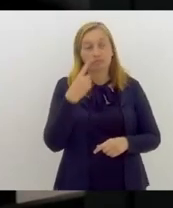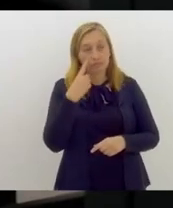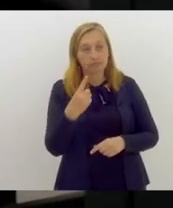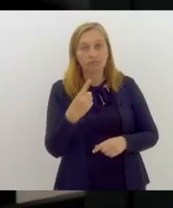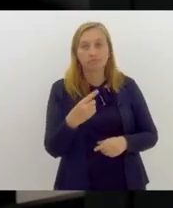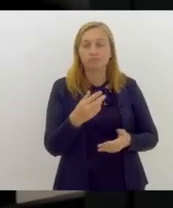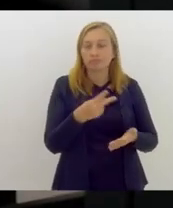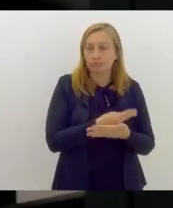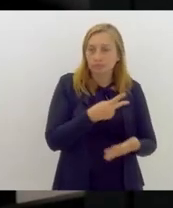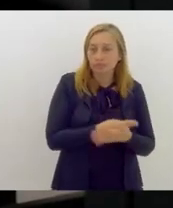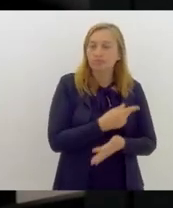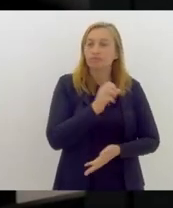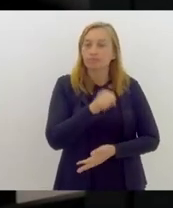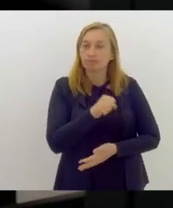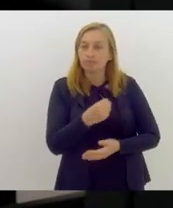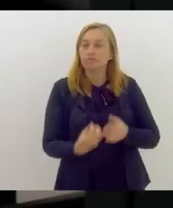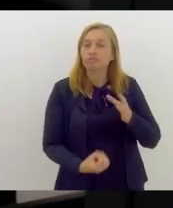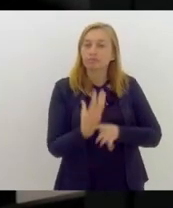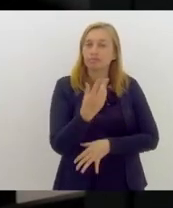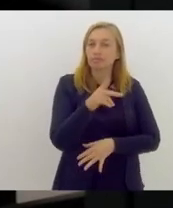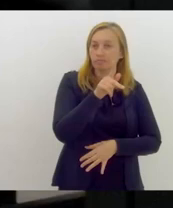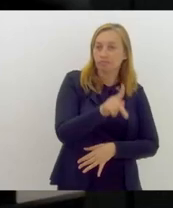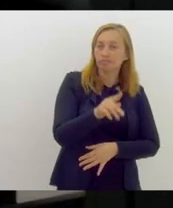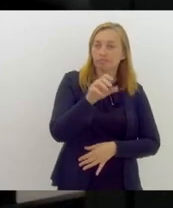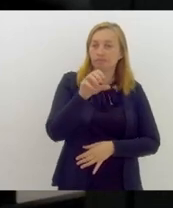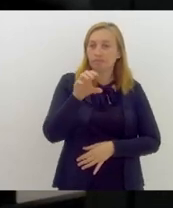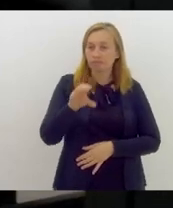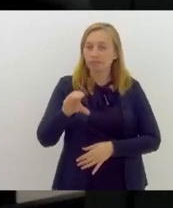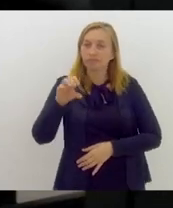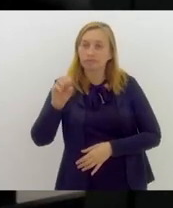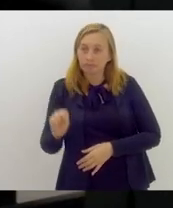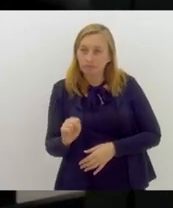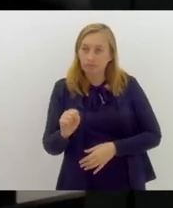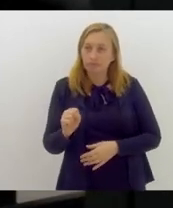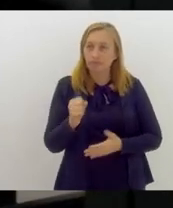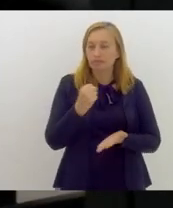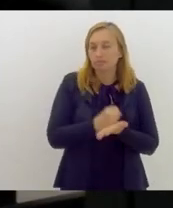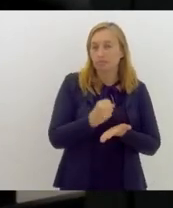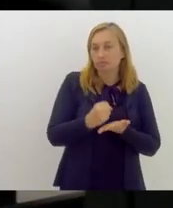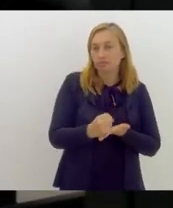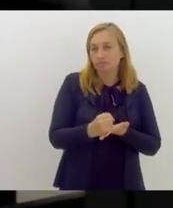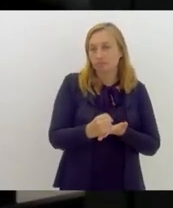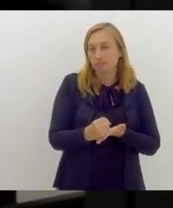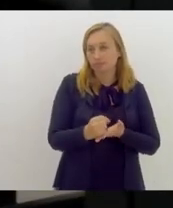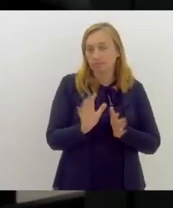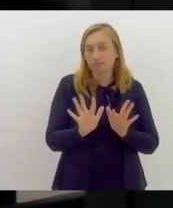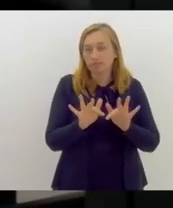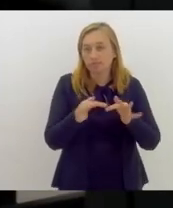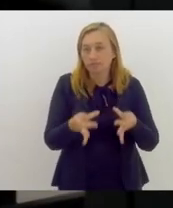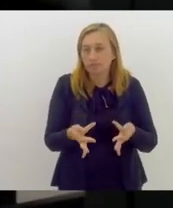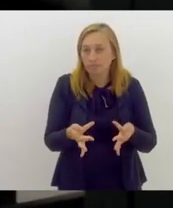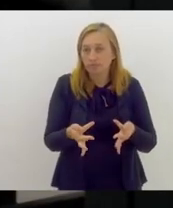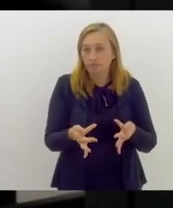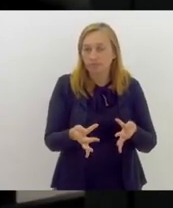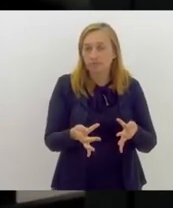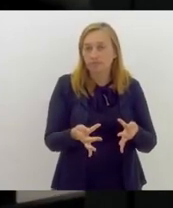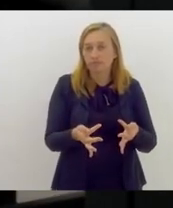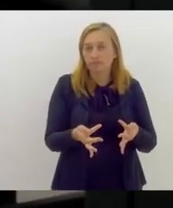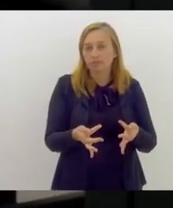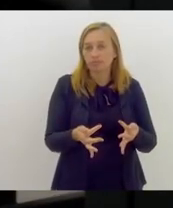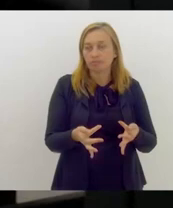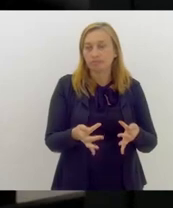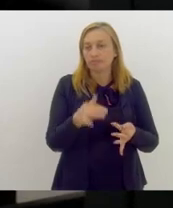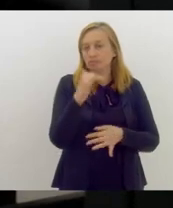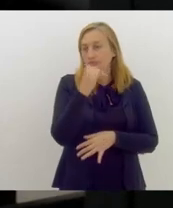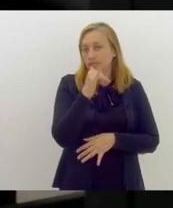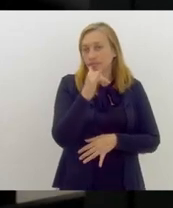planejamento criaram um PCs o que que é o PCs procedimento de contratação simplificada um procedimento de contratação de energia